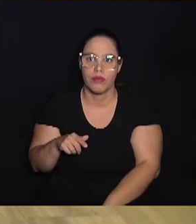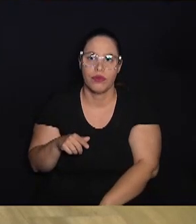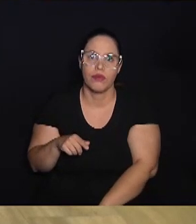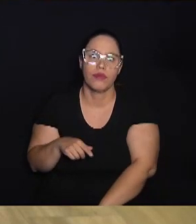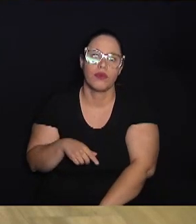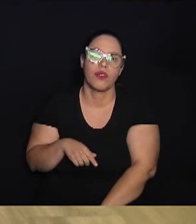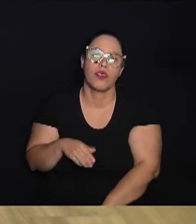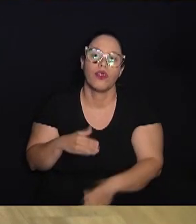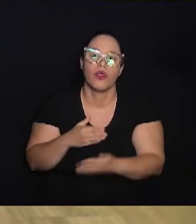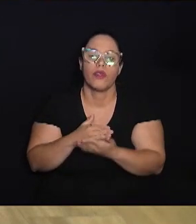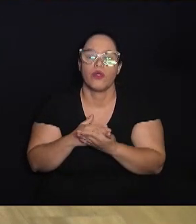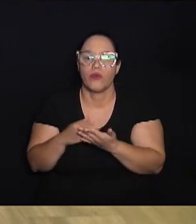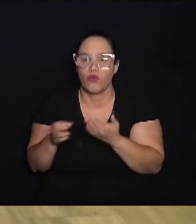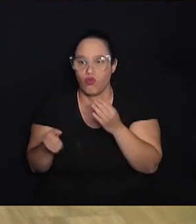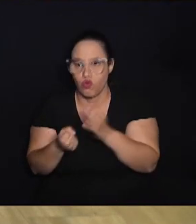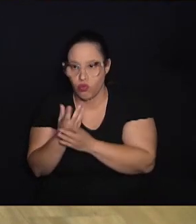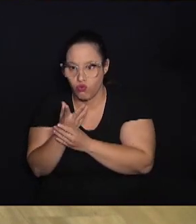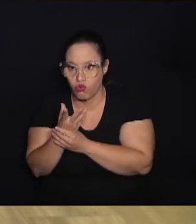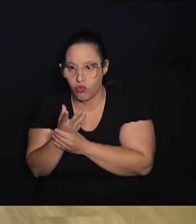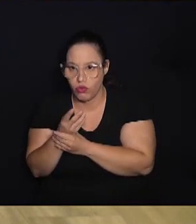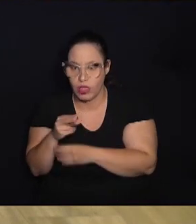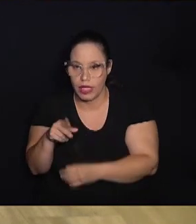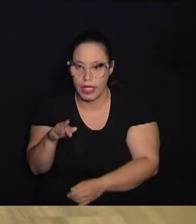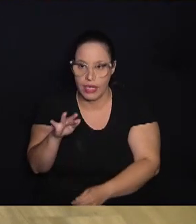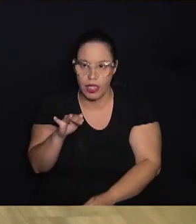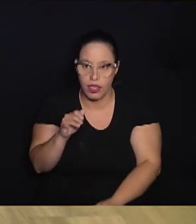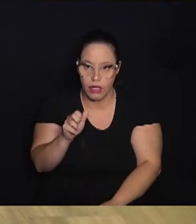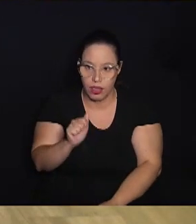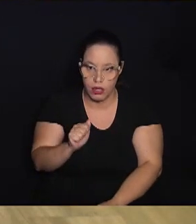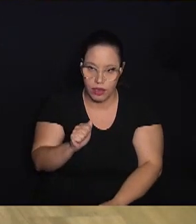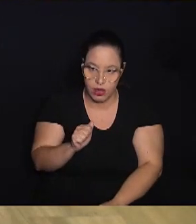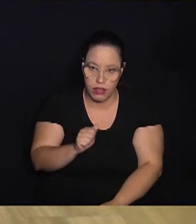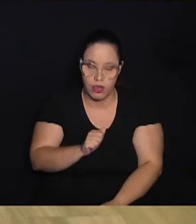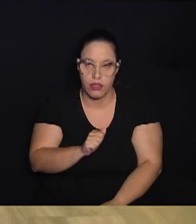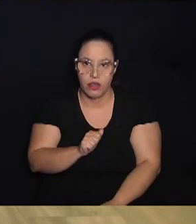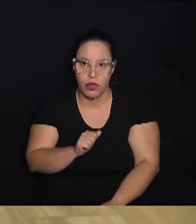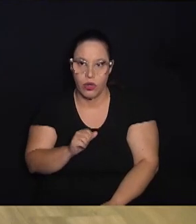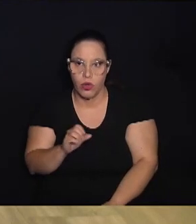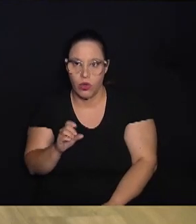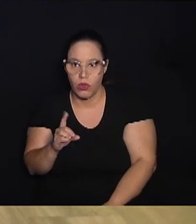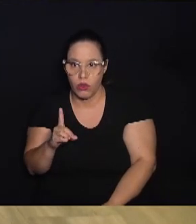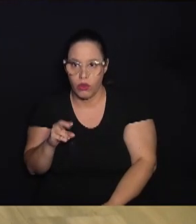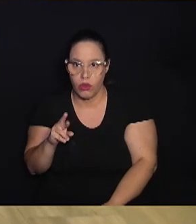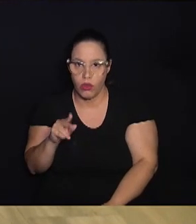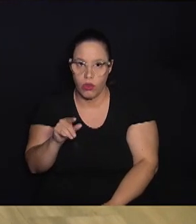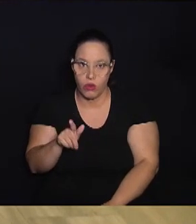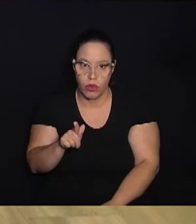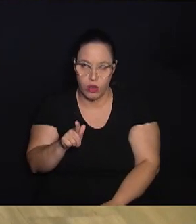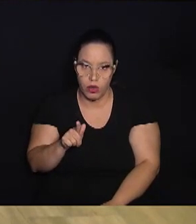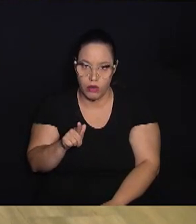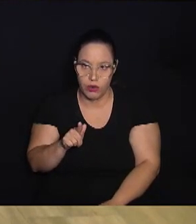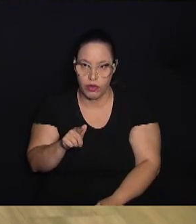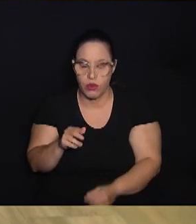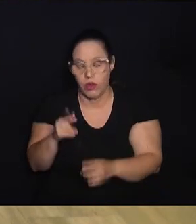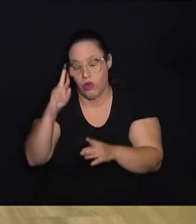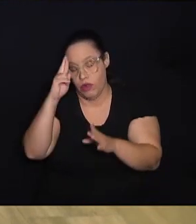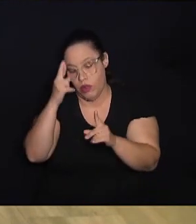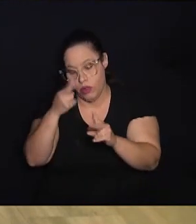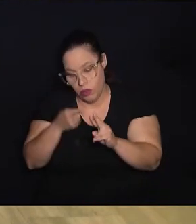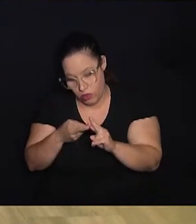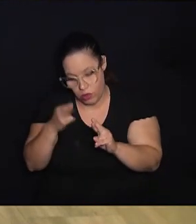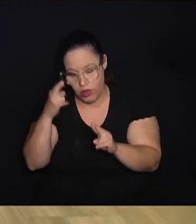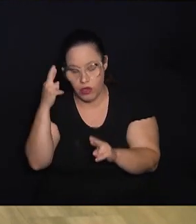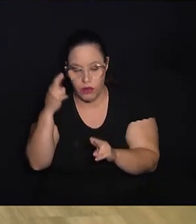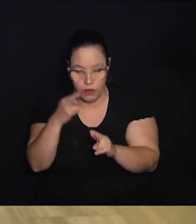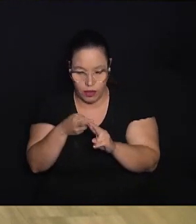surgido inicialmente ser a a Niquinha no fim o dog se tornou meio que o centro ali de de referência dos leitores